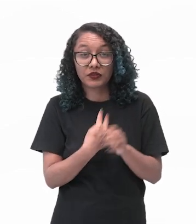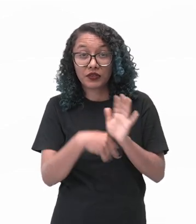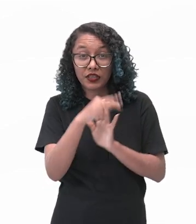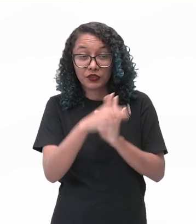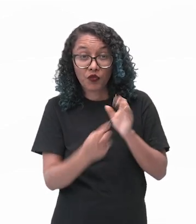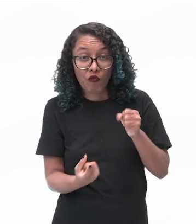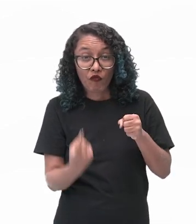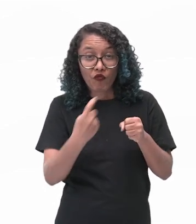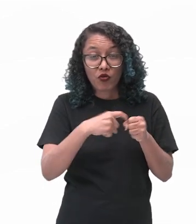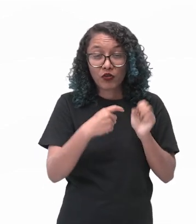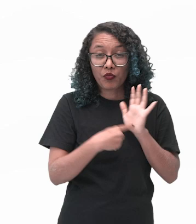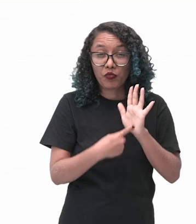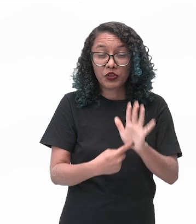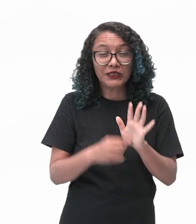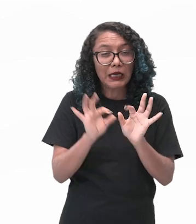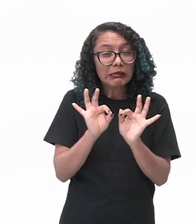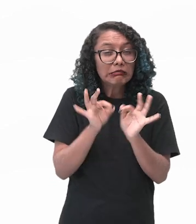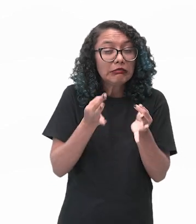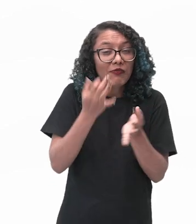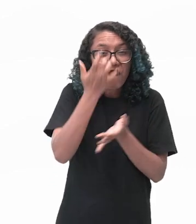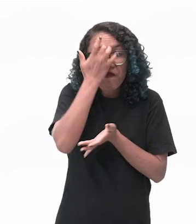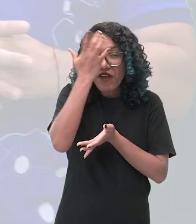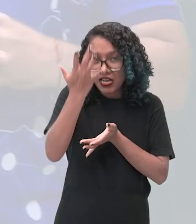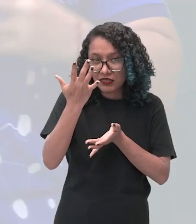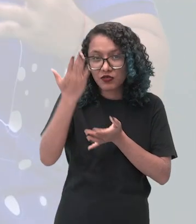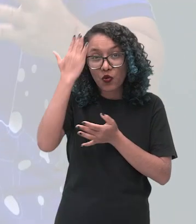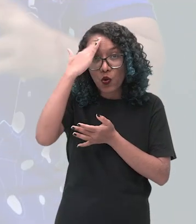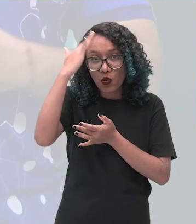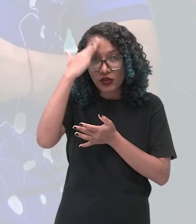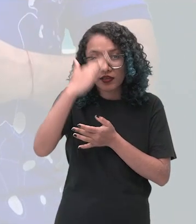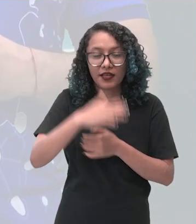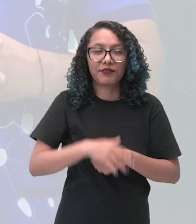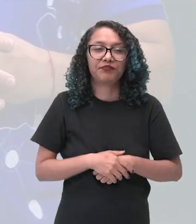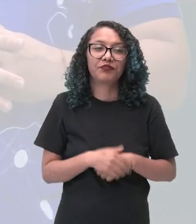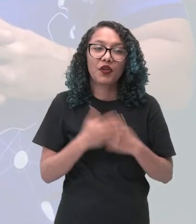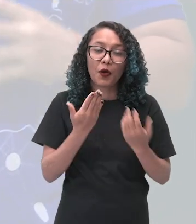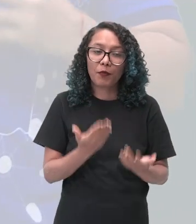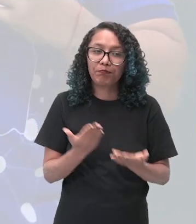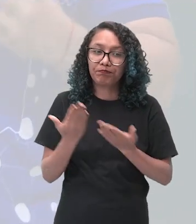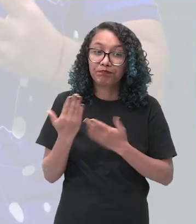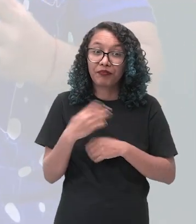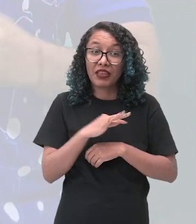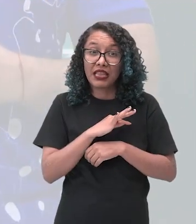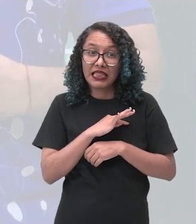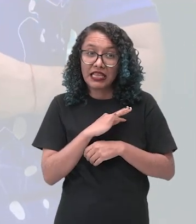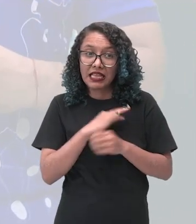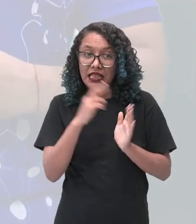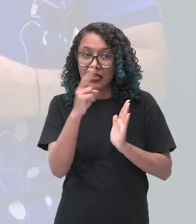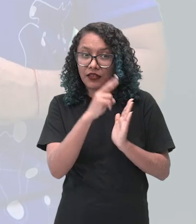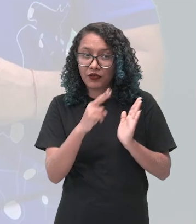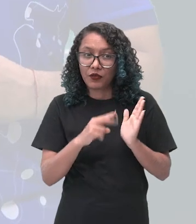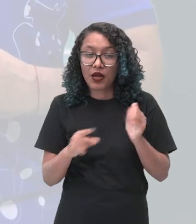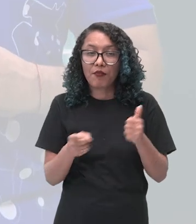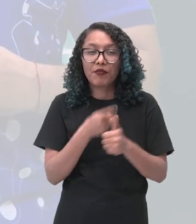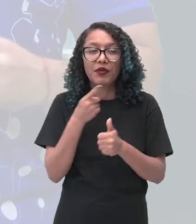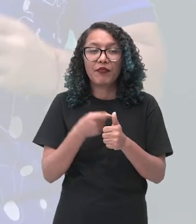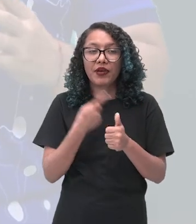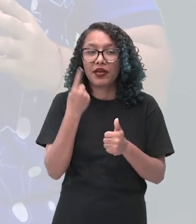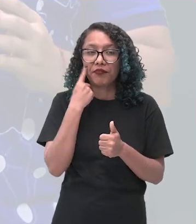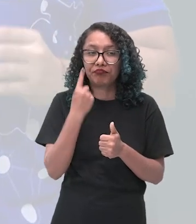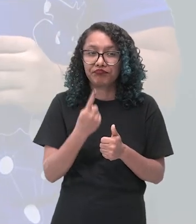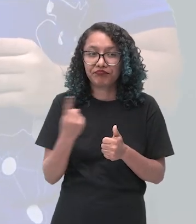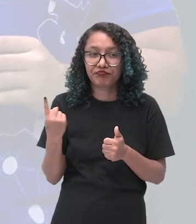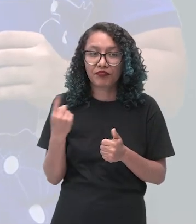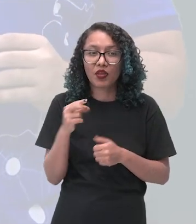vocês como ele é simples de se entender. Olha só, técnicas de leitura. A primeira técnica que eu trago para vocês é